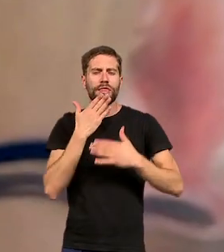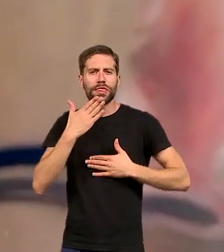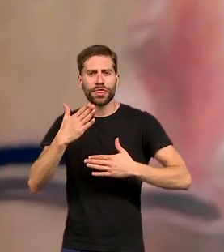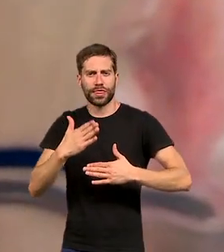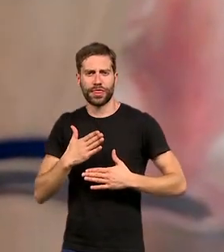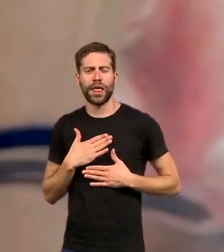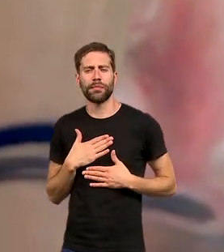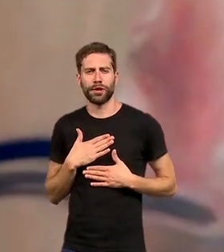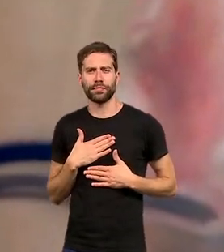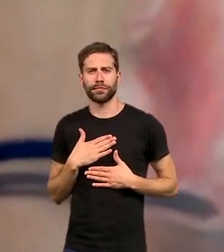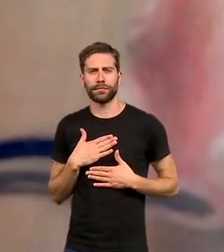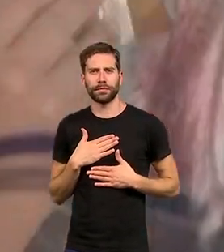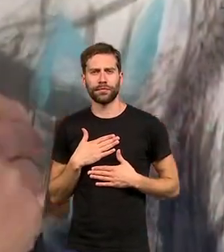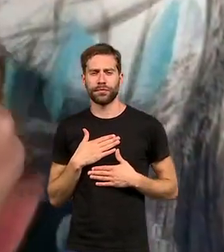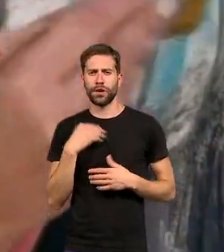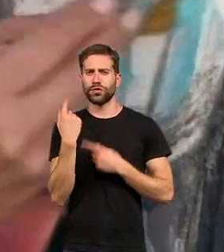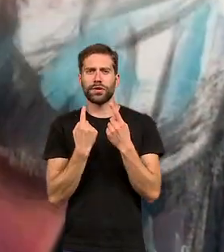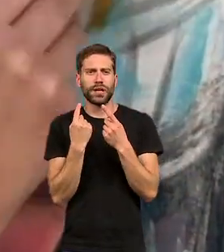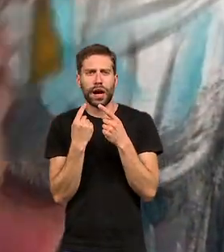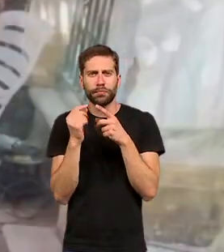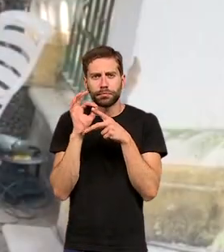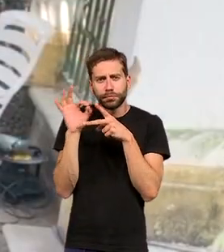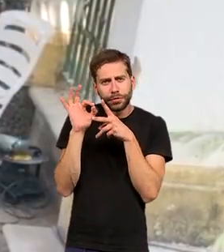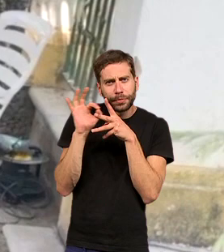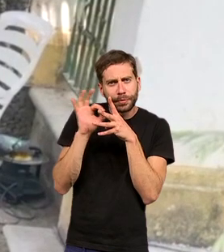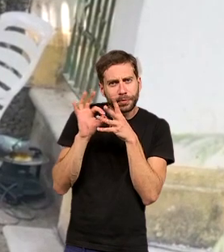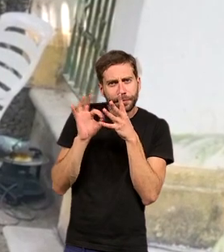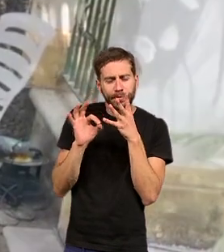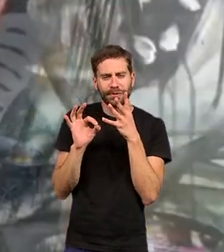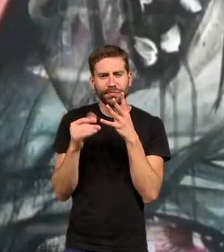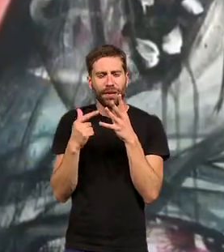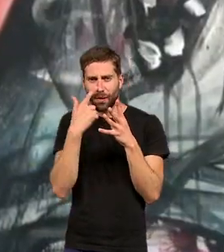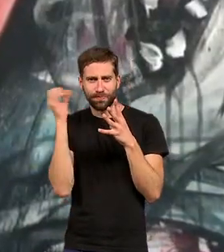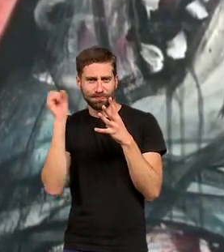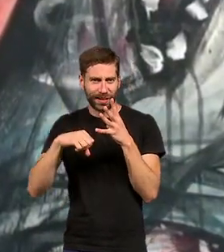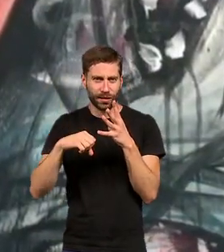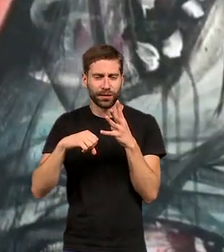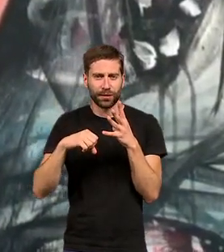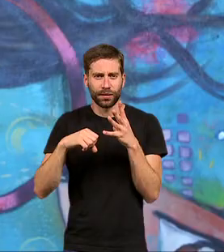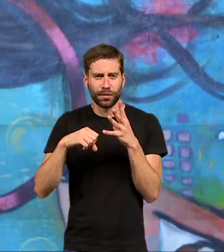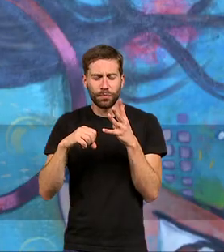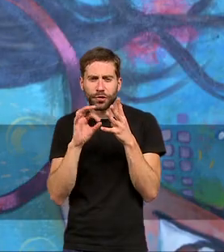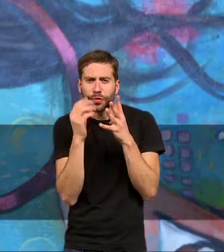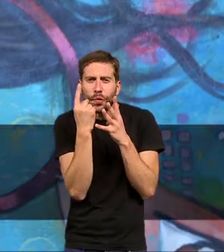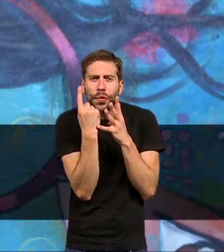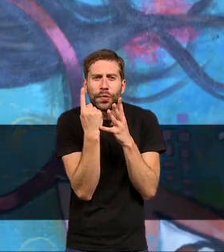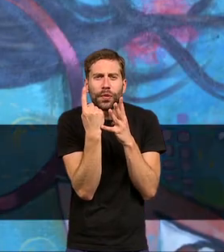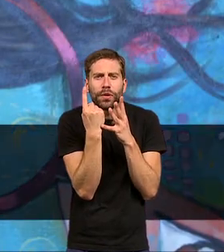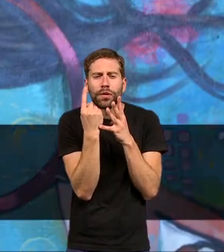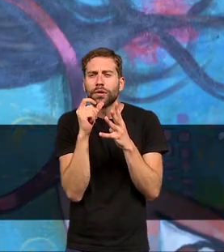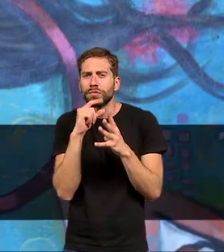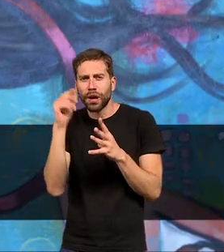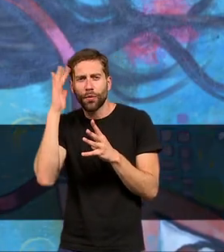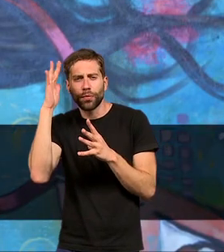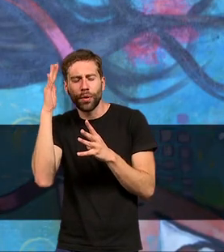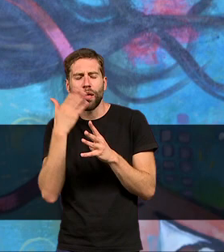vezes são pormenores em que normalmente não se dá demasiada atenção, mas aquele pormenor inspirou-me